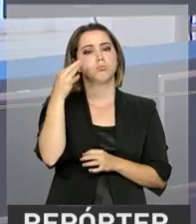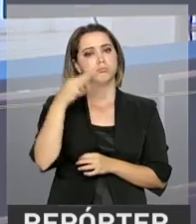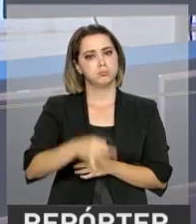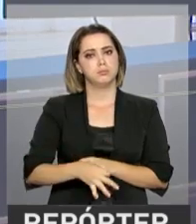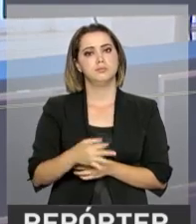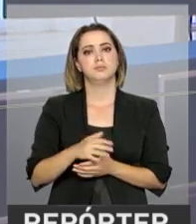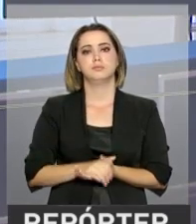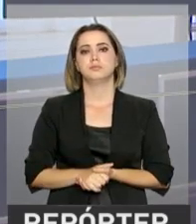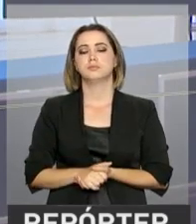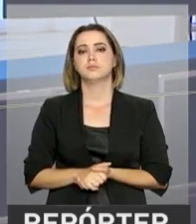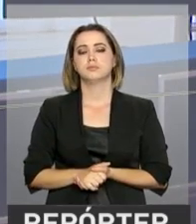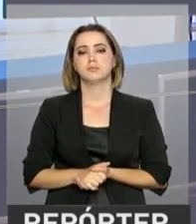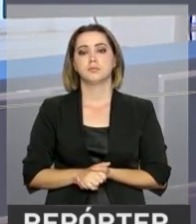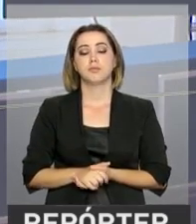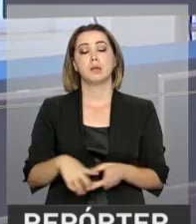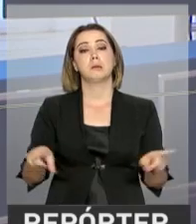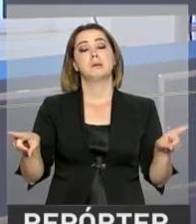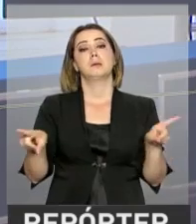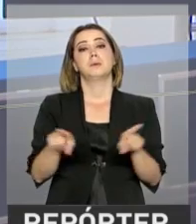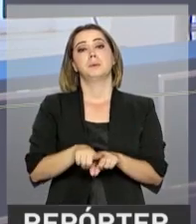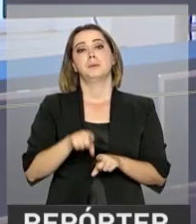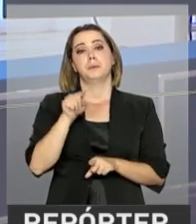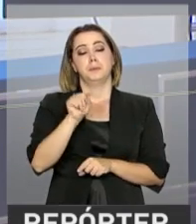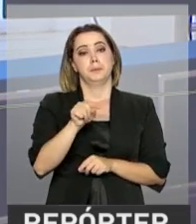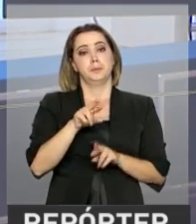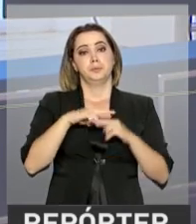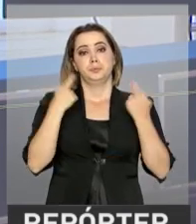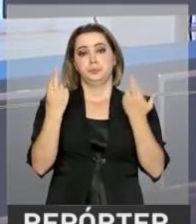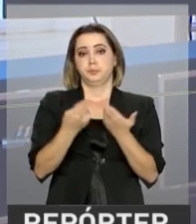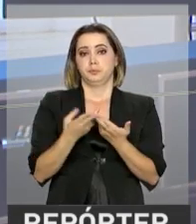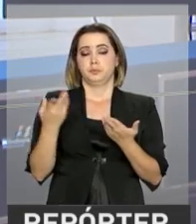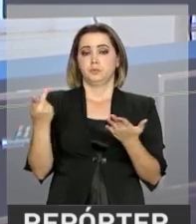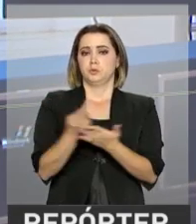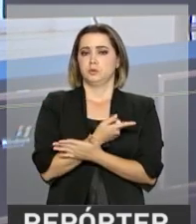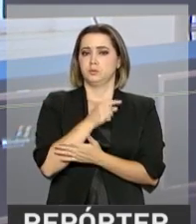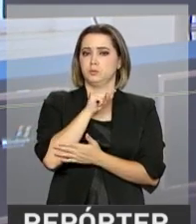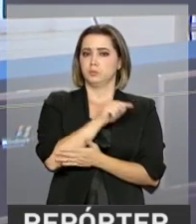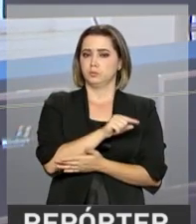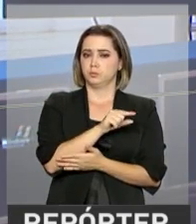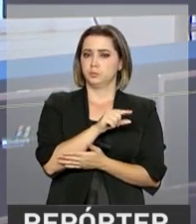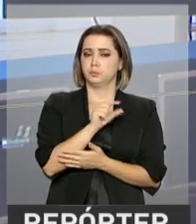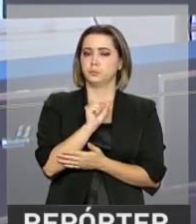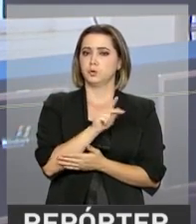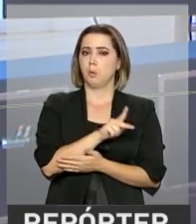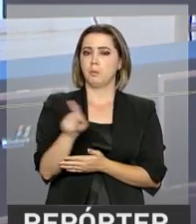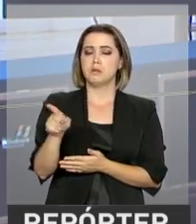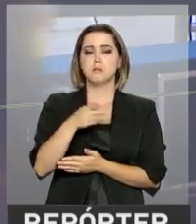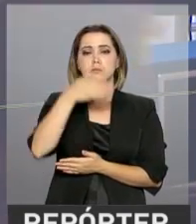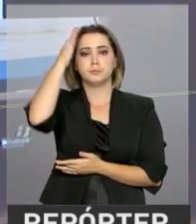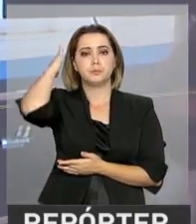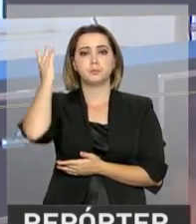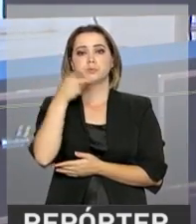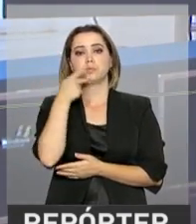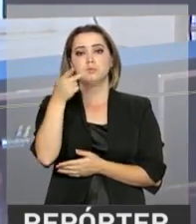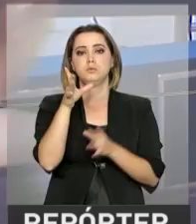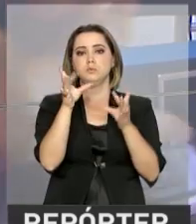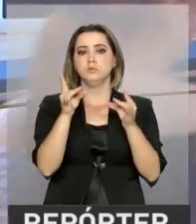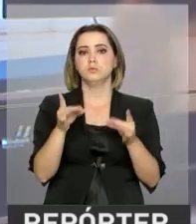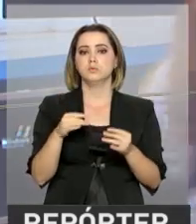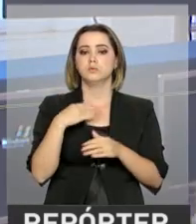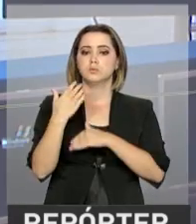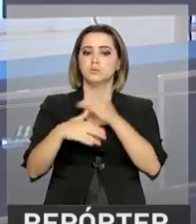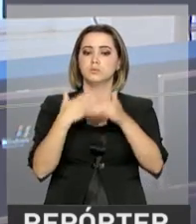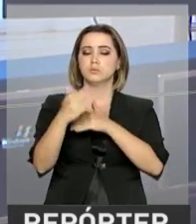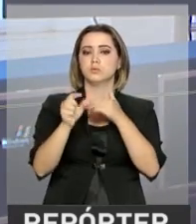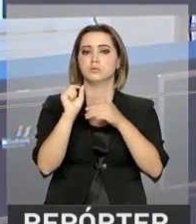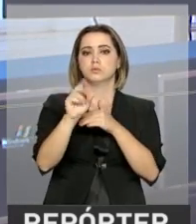produtivo e ainda na reunião do conselho de desenvolvimento econômico e social o conselhão o presidente Michel Temer destacou